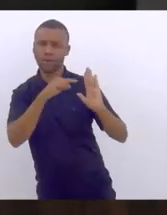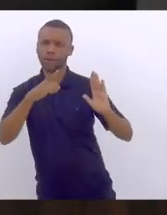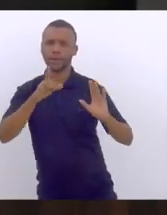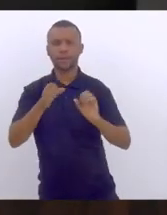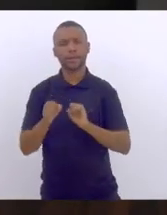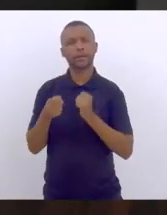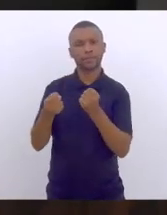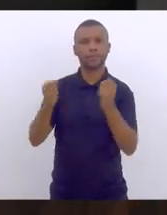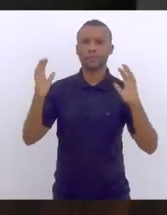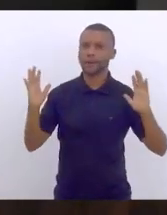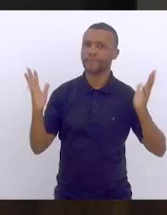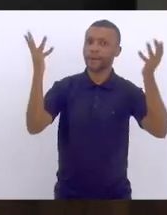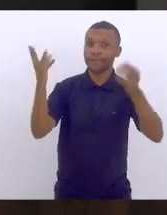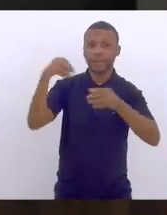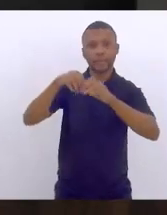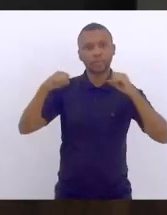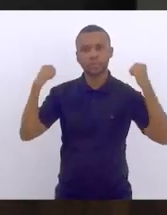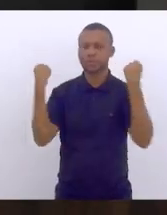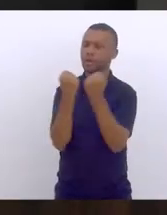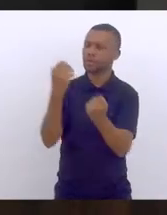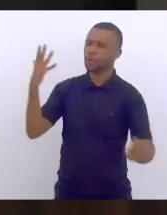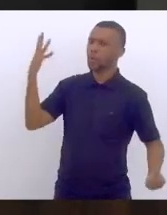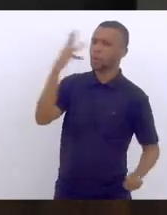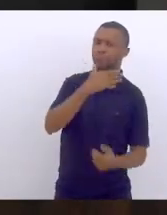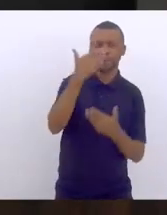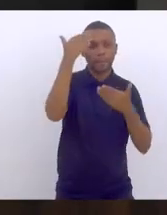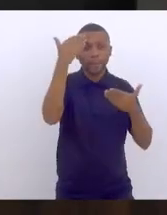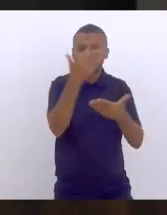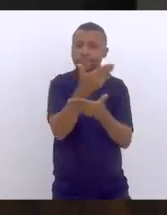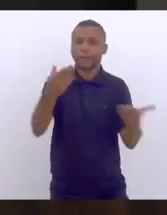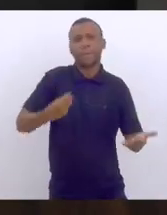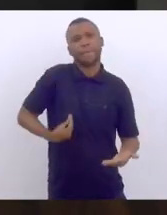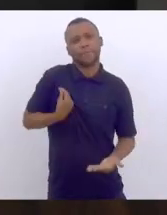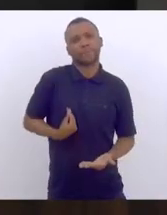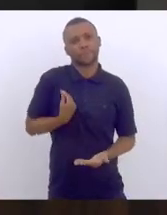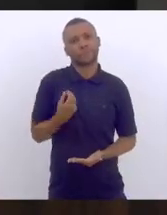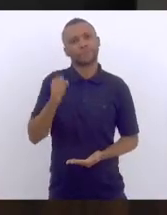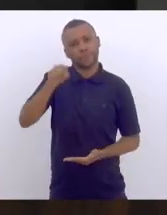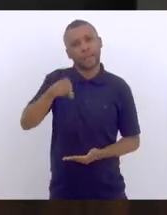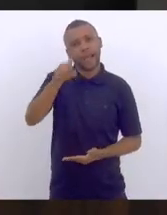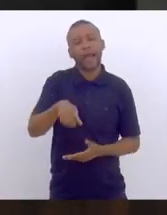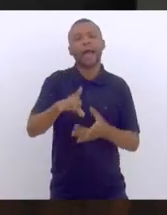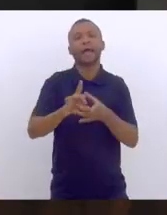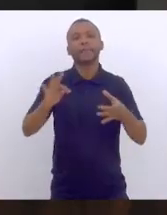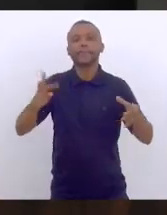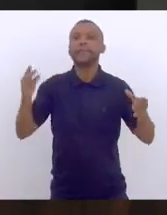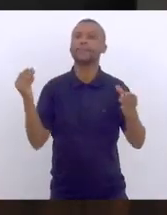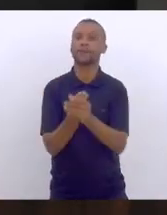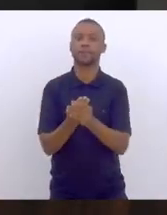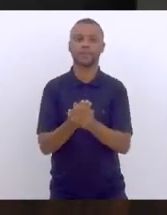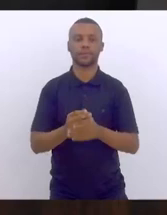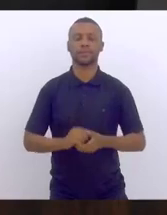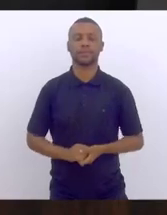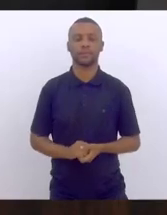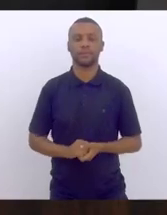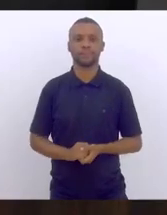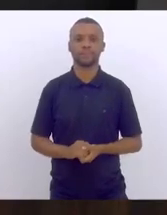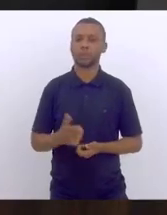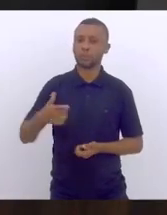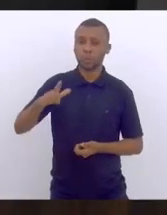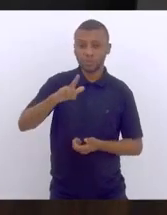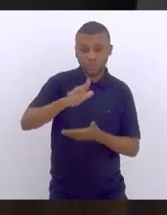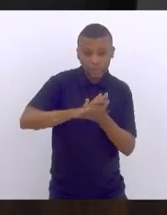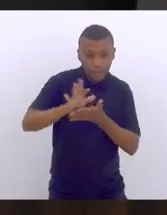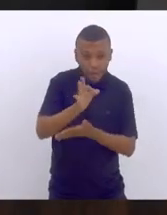bonita dentro dos estádios. Então, muito obrigada pela presença de vocês. Isso sim é democracia. Então, não